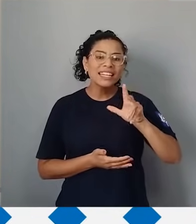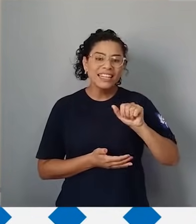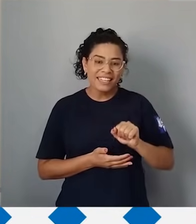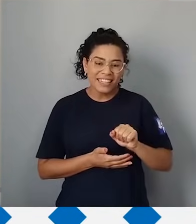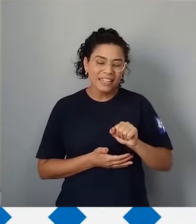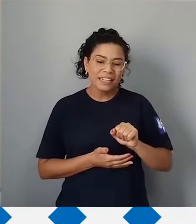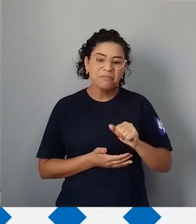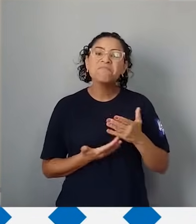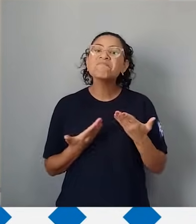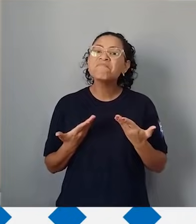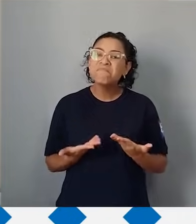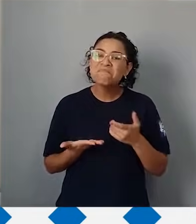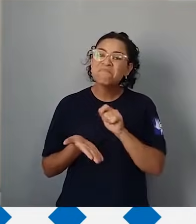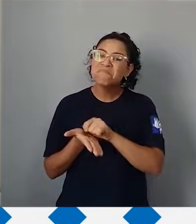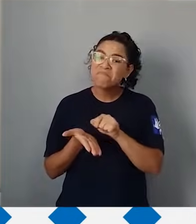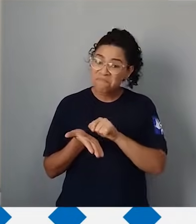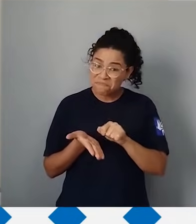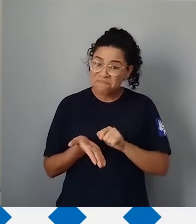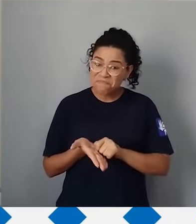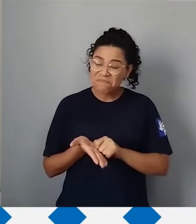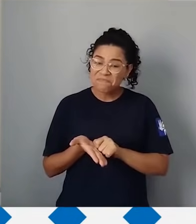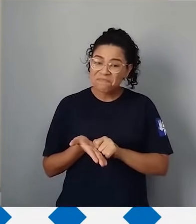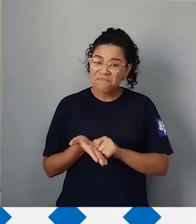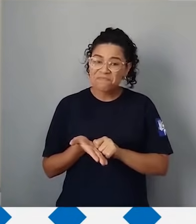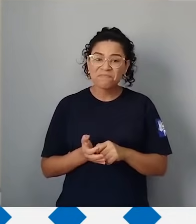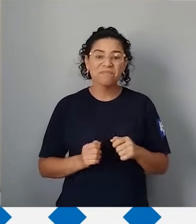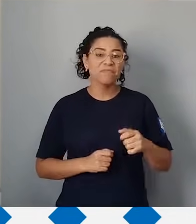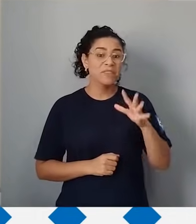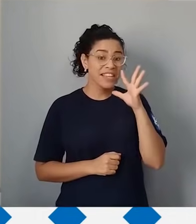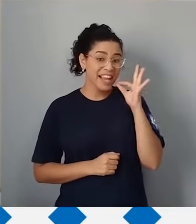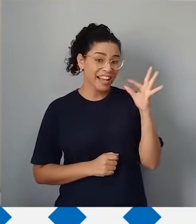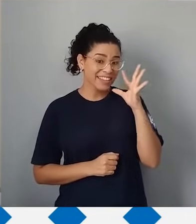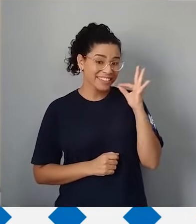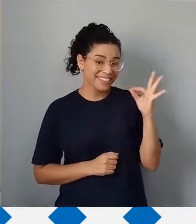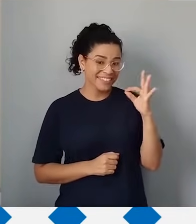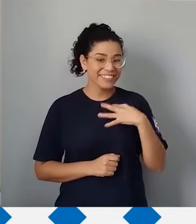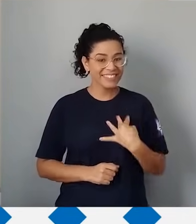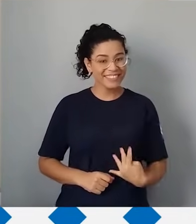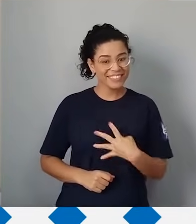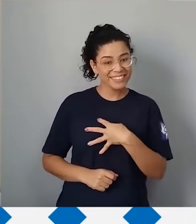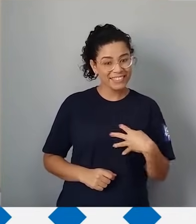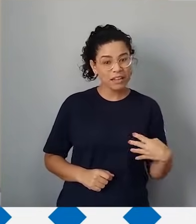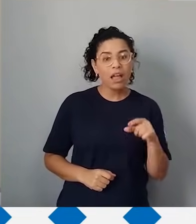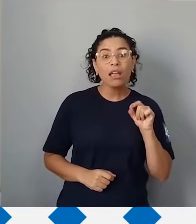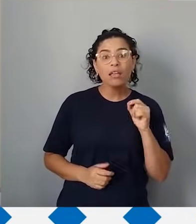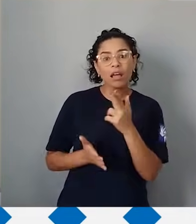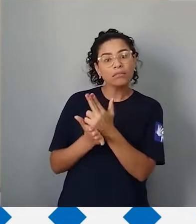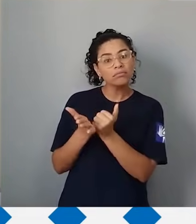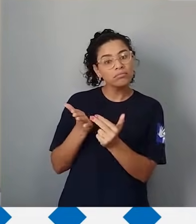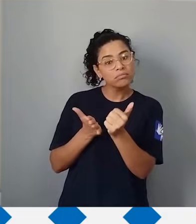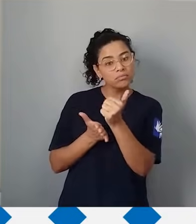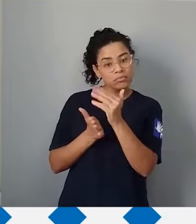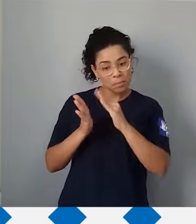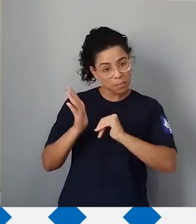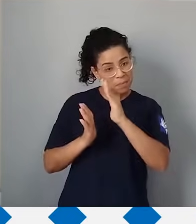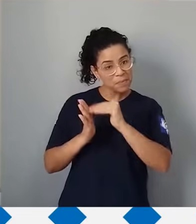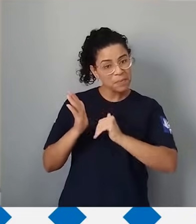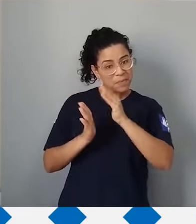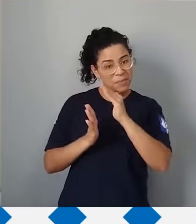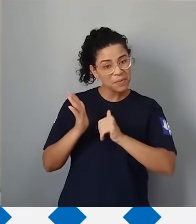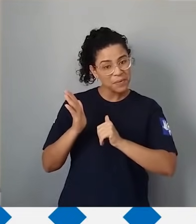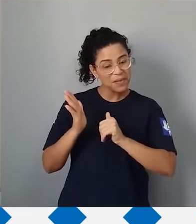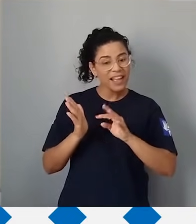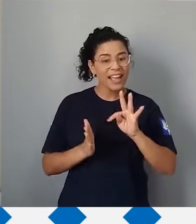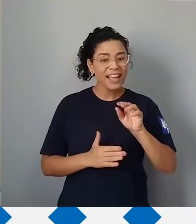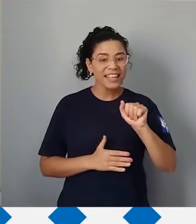Maralando. Ela escreveu essa história que se chama O Gato Xadrez. E quem ilustrou, pintou essa história